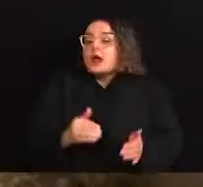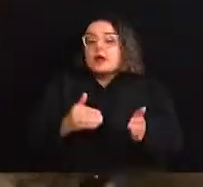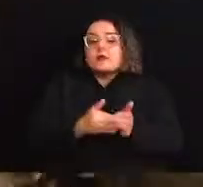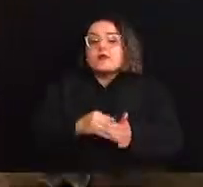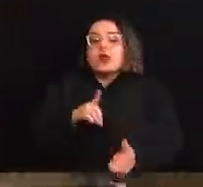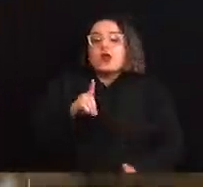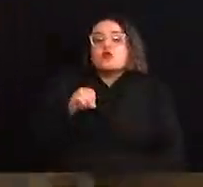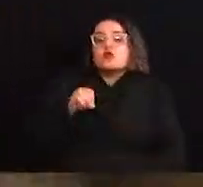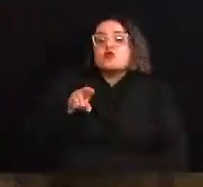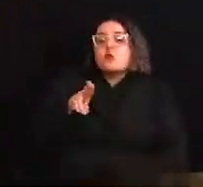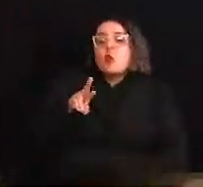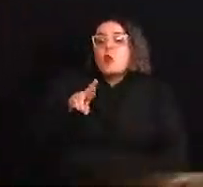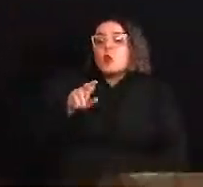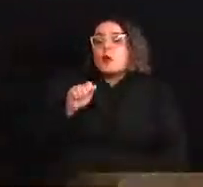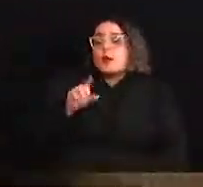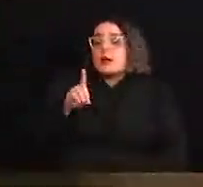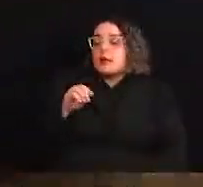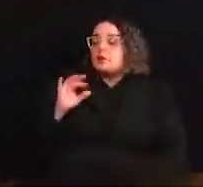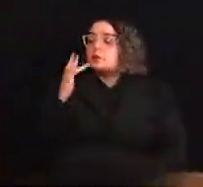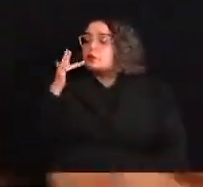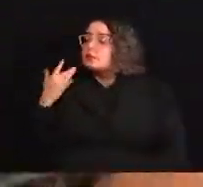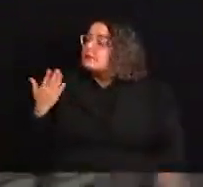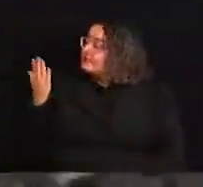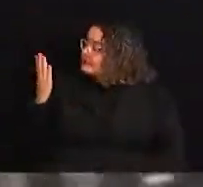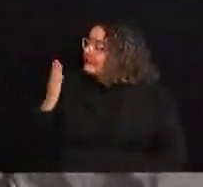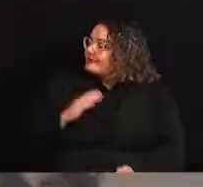Até ficar dourado.